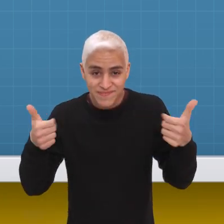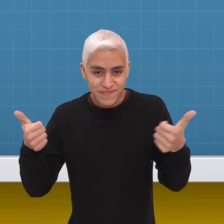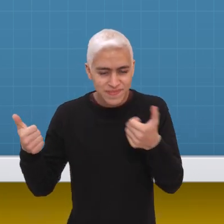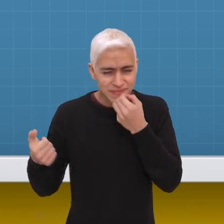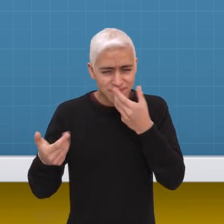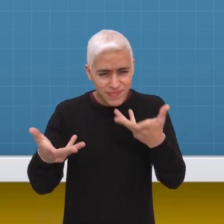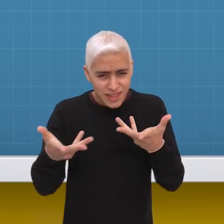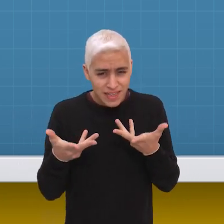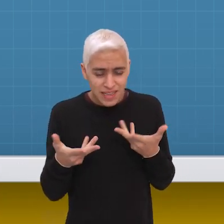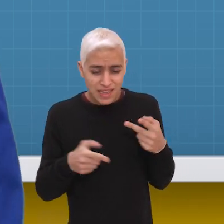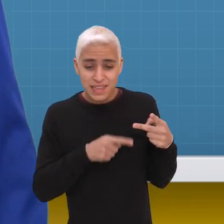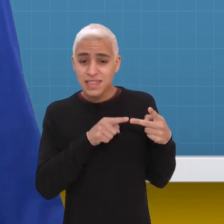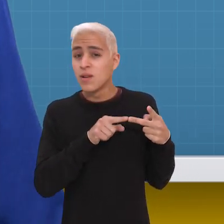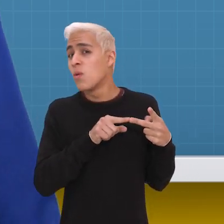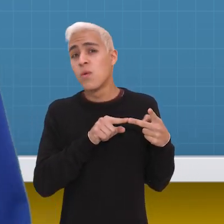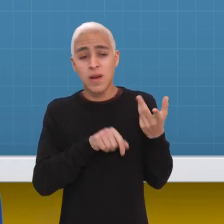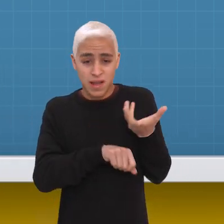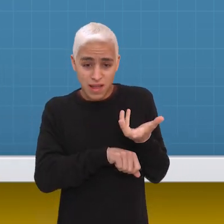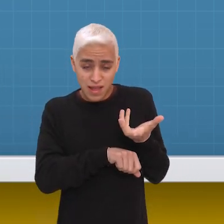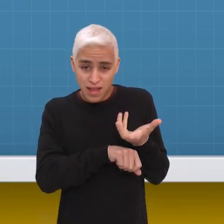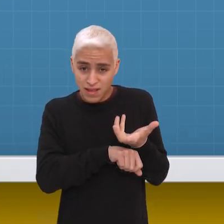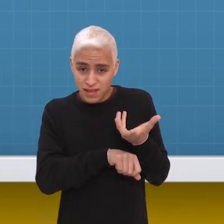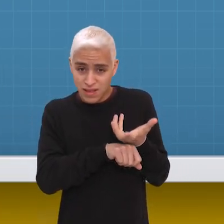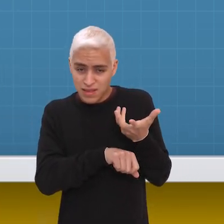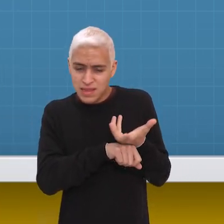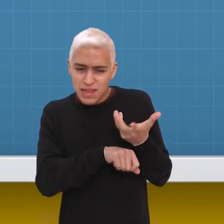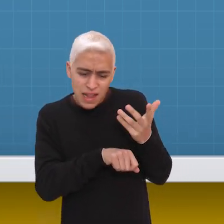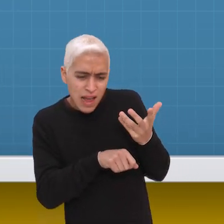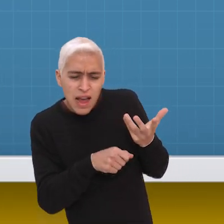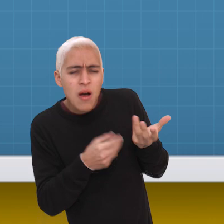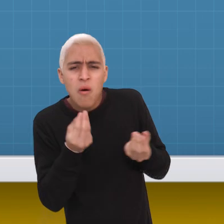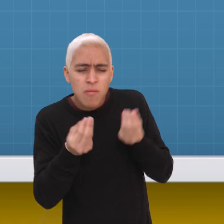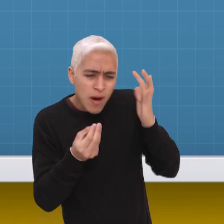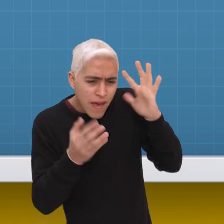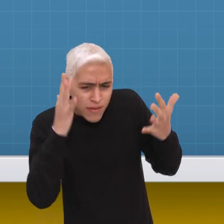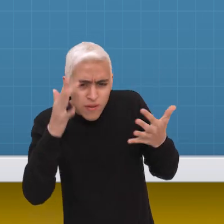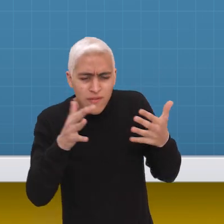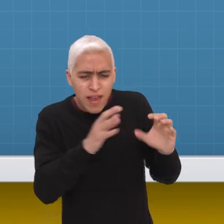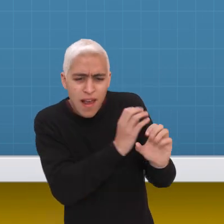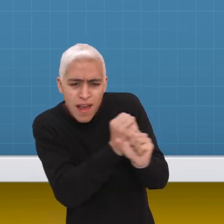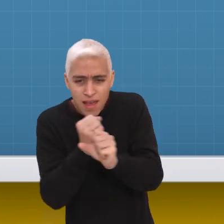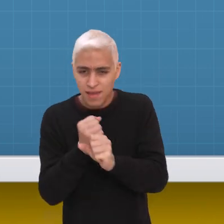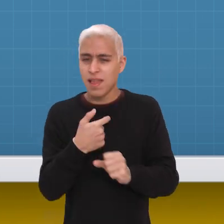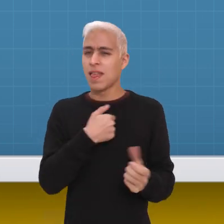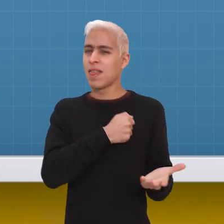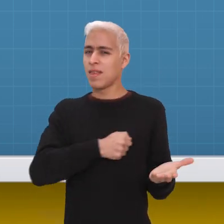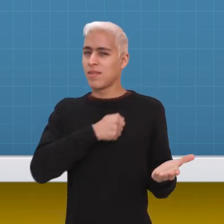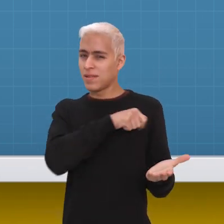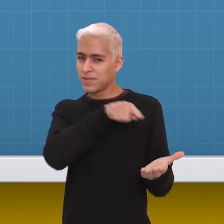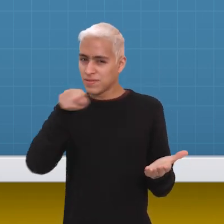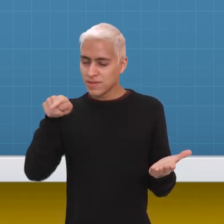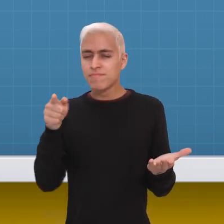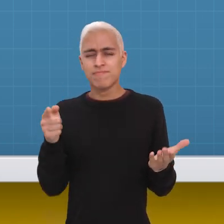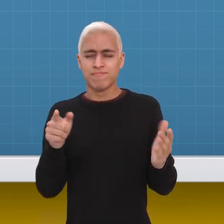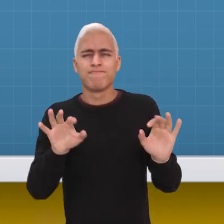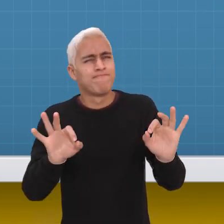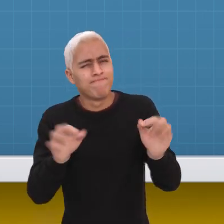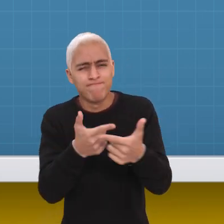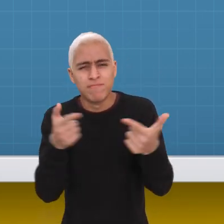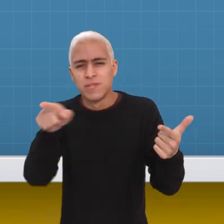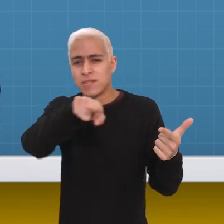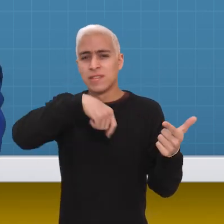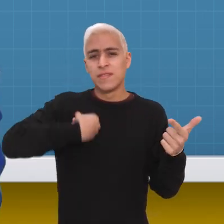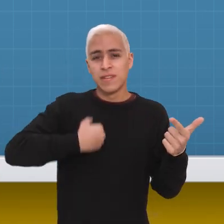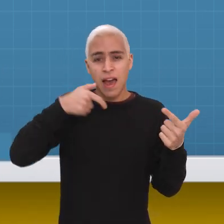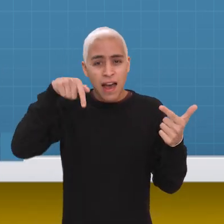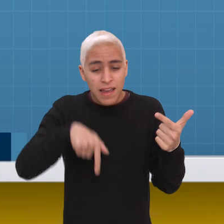Olá, bem-vindo à nossa segunda aula de técnicas de resolução de problemas. Eu estava com saudade, ainda bem que você está aí, vendo